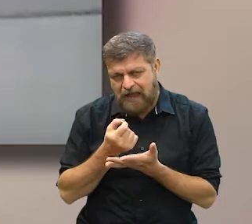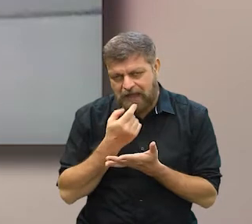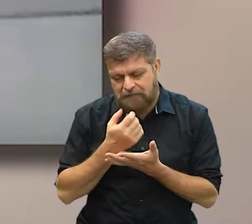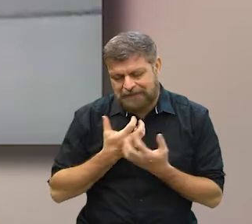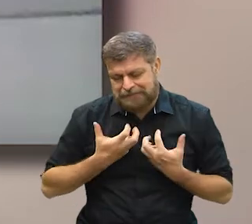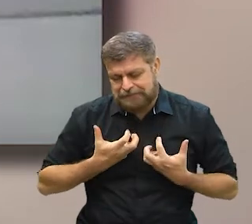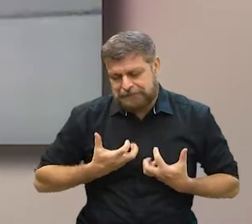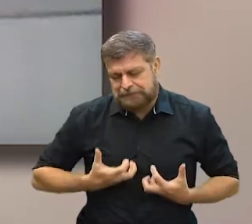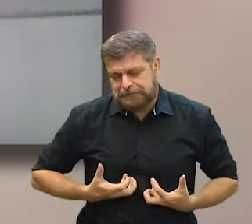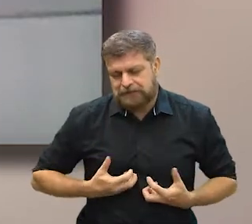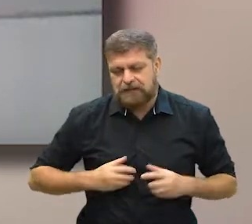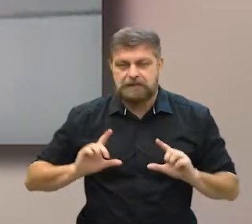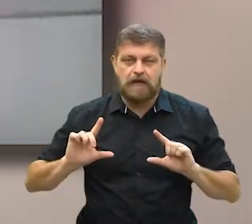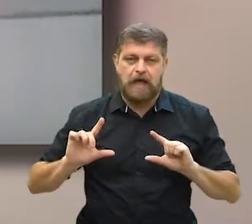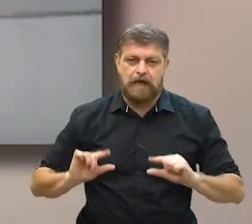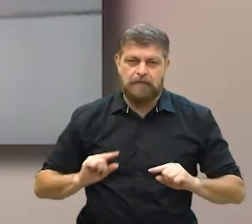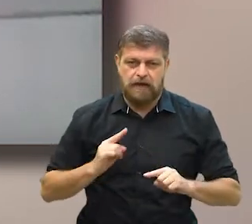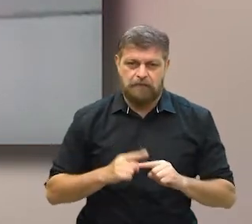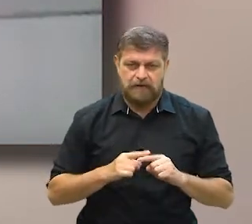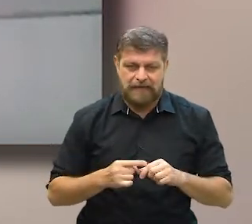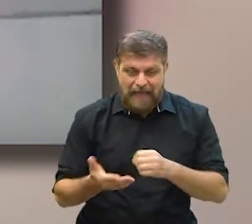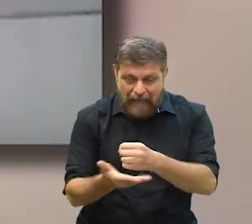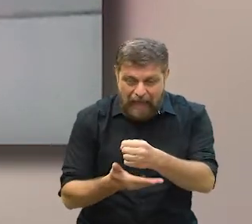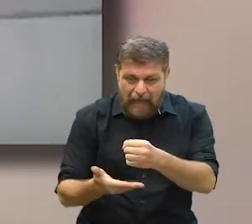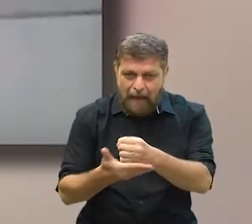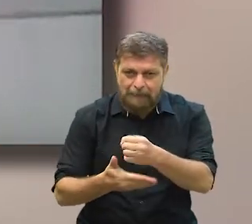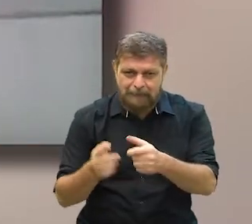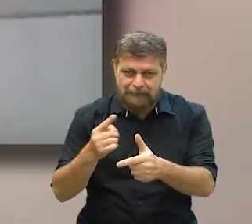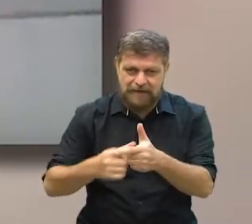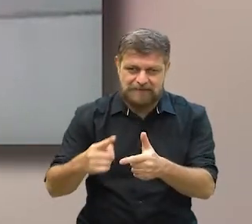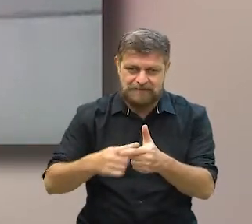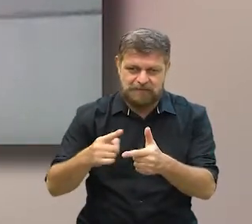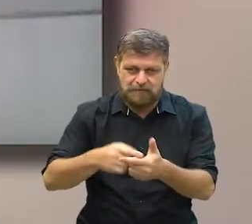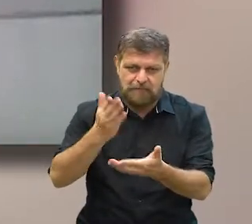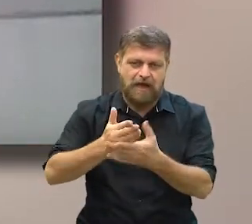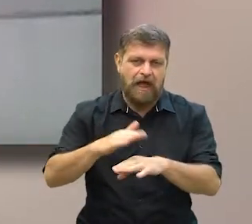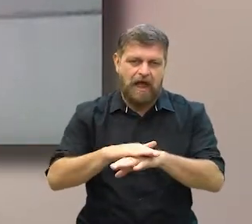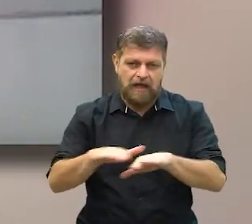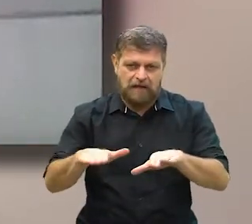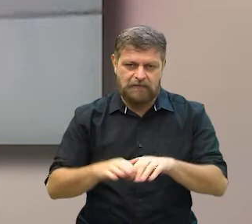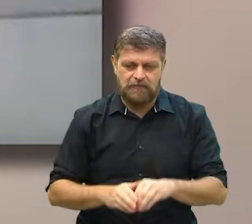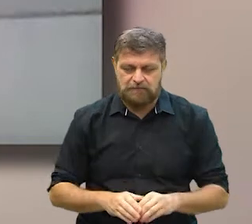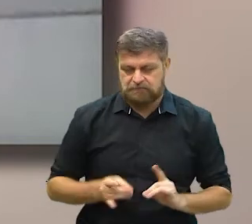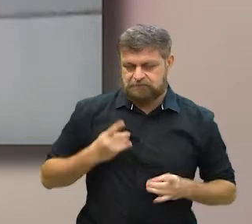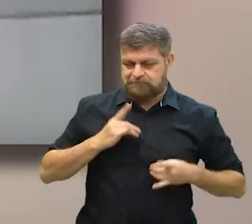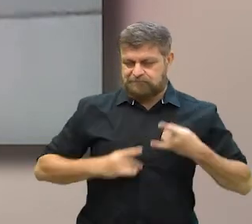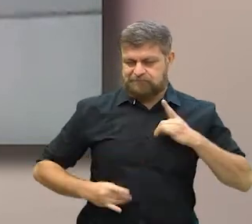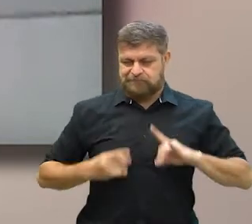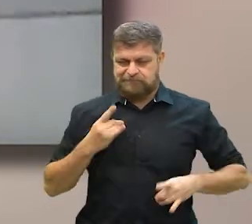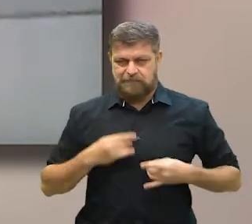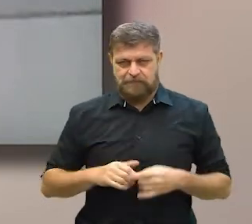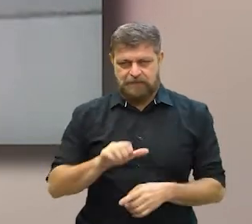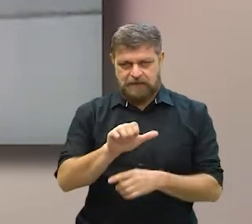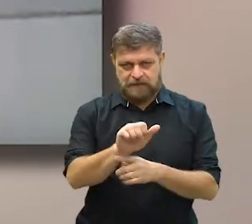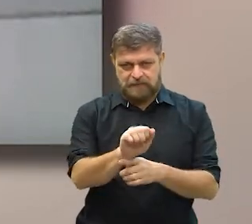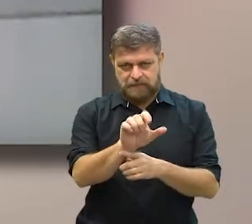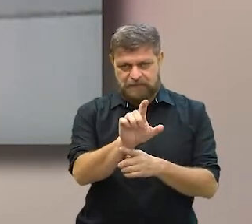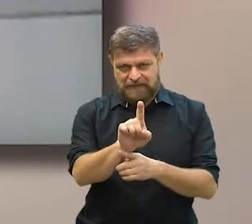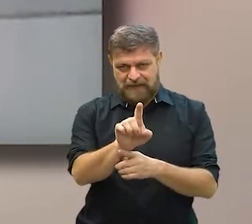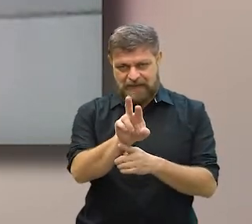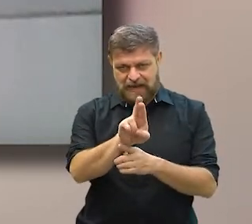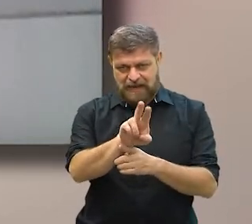sou fã. Eu sou fã desse medicamento anti-estresse, porque você vai na causa,